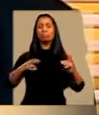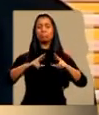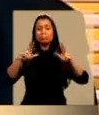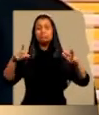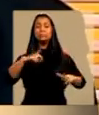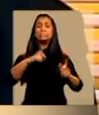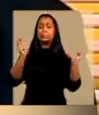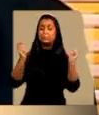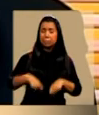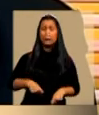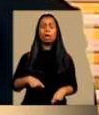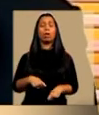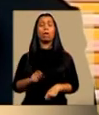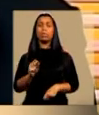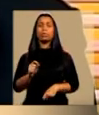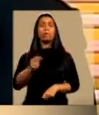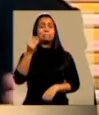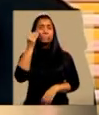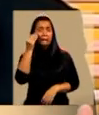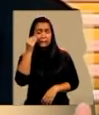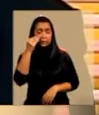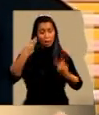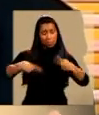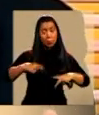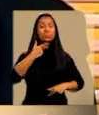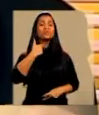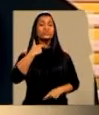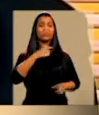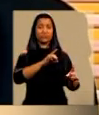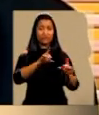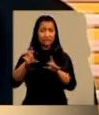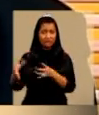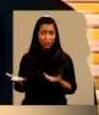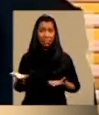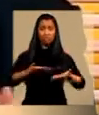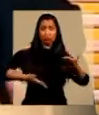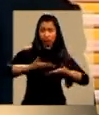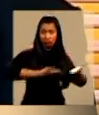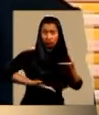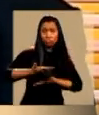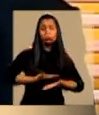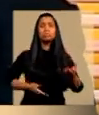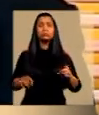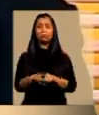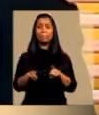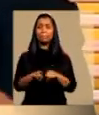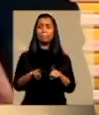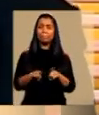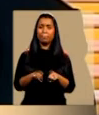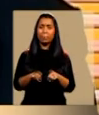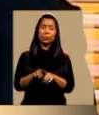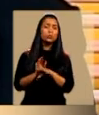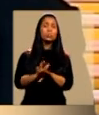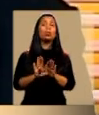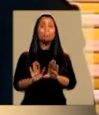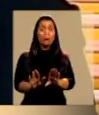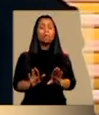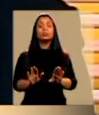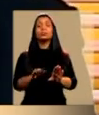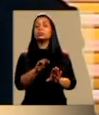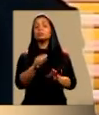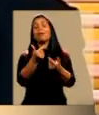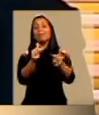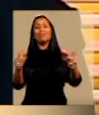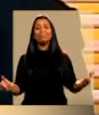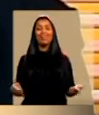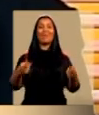tipos, que você consiga testar seu potencial de marketing, de relacionamento, de empreender Porém, você